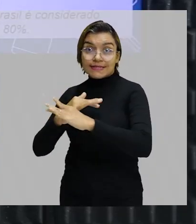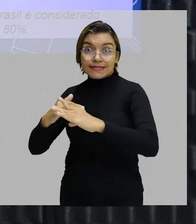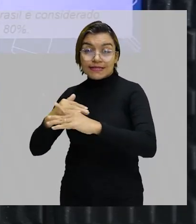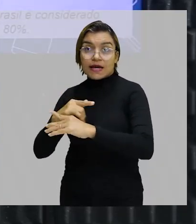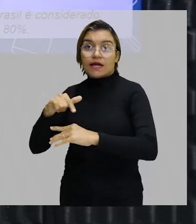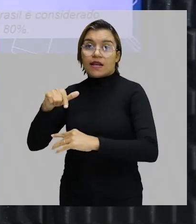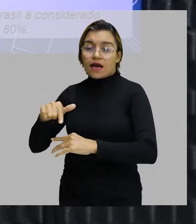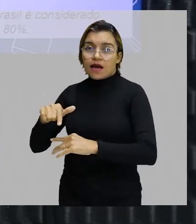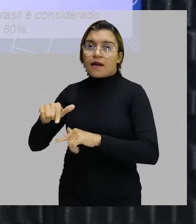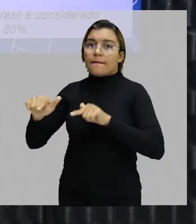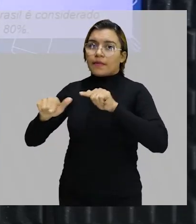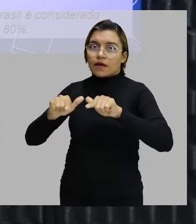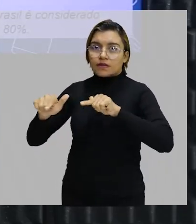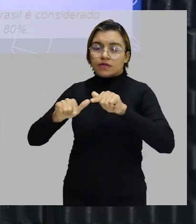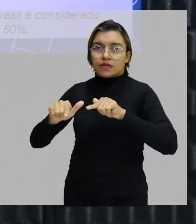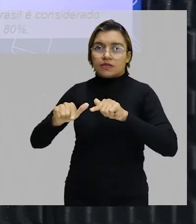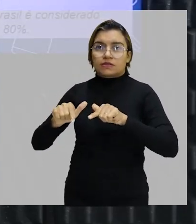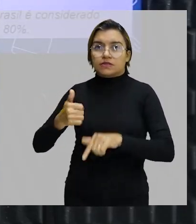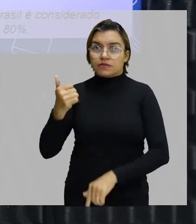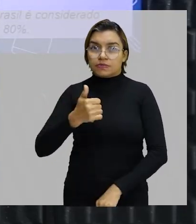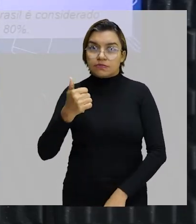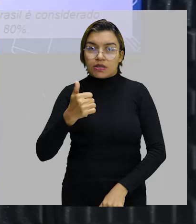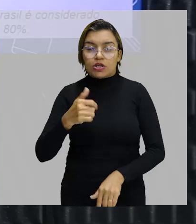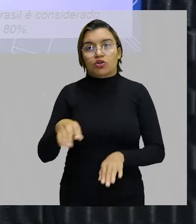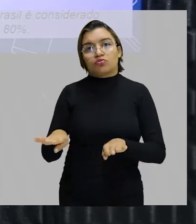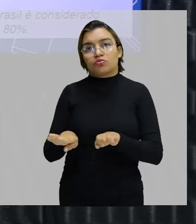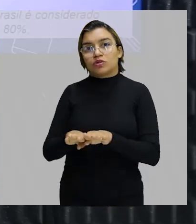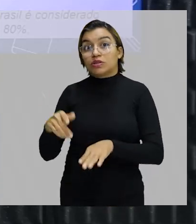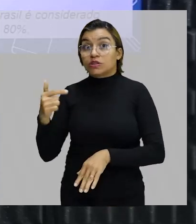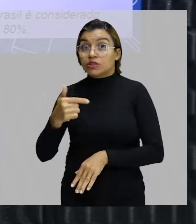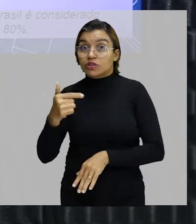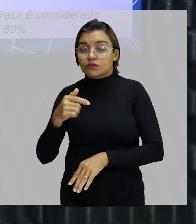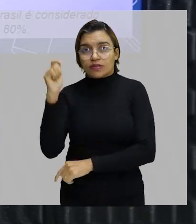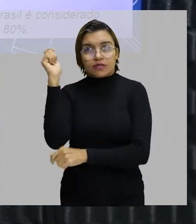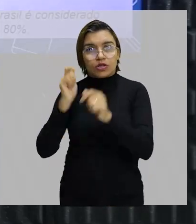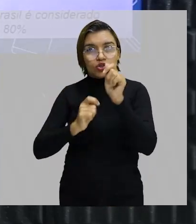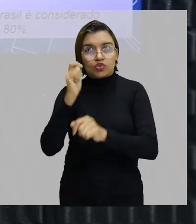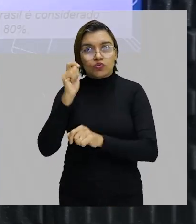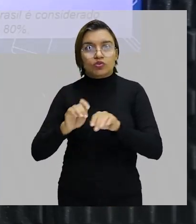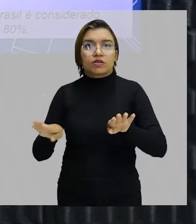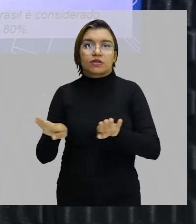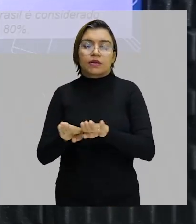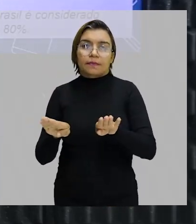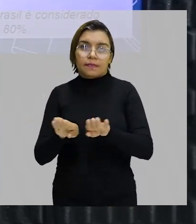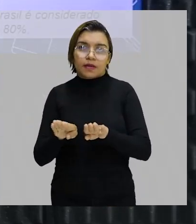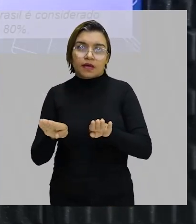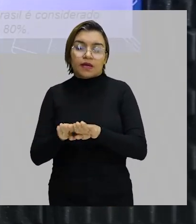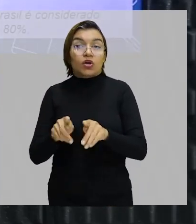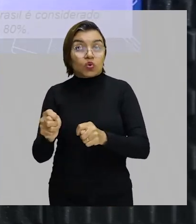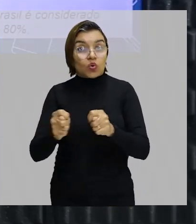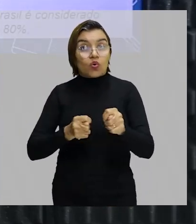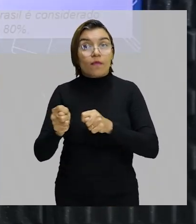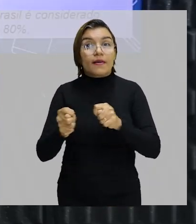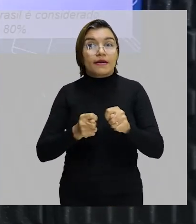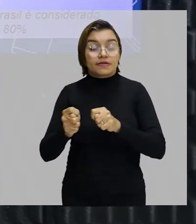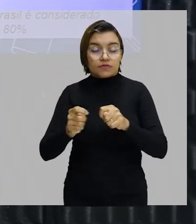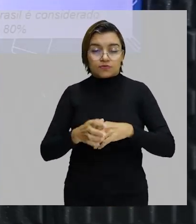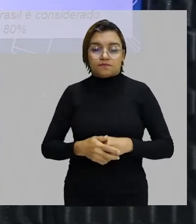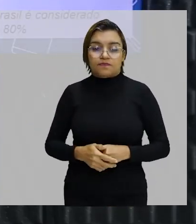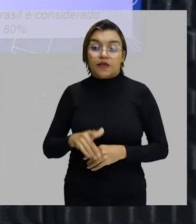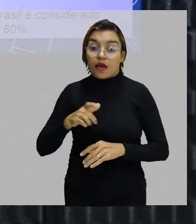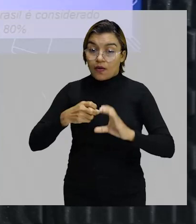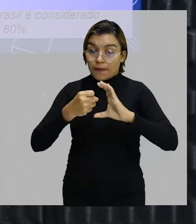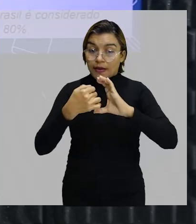as atividades de segundo e terceiro setor, ou seja, trabalhando na indústria, na prestação de serviços e no comércio, tá? E isso é